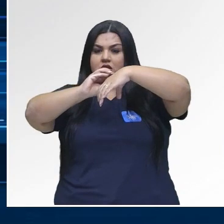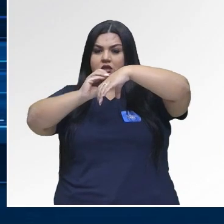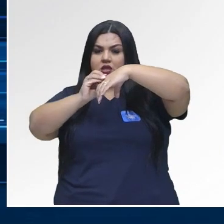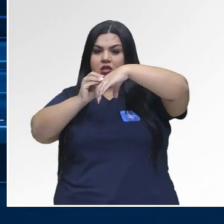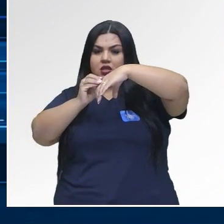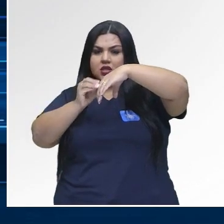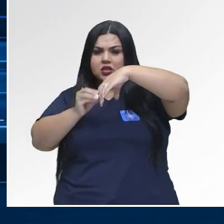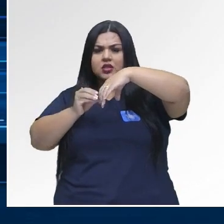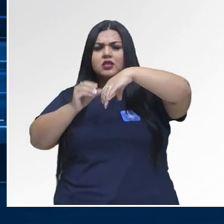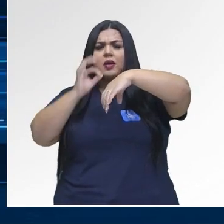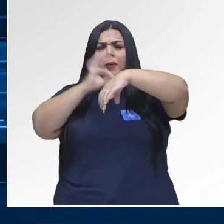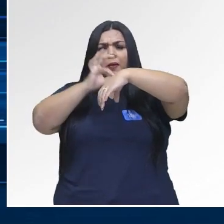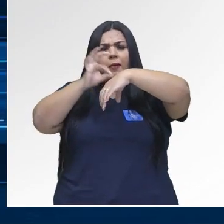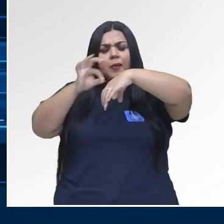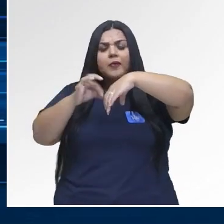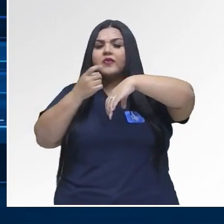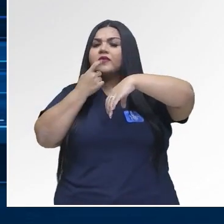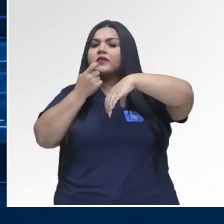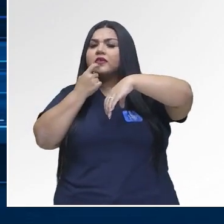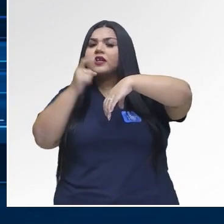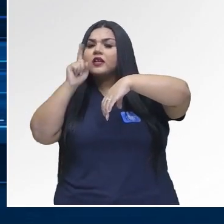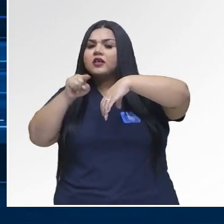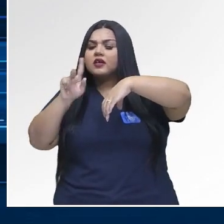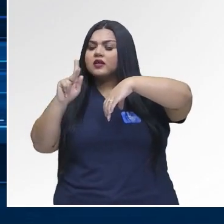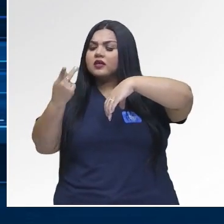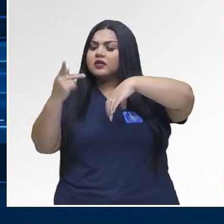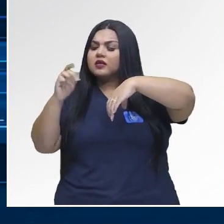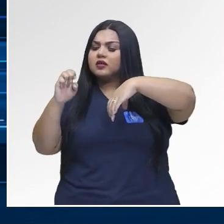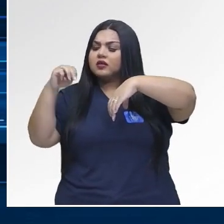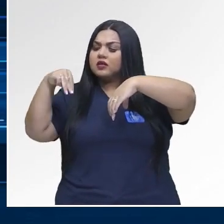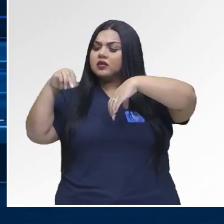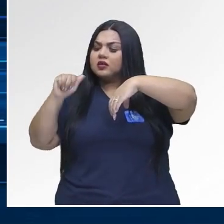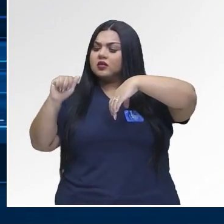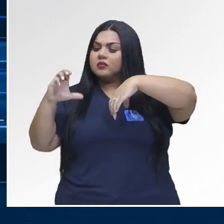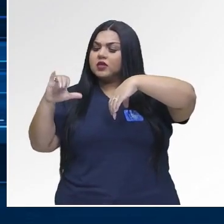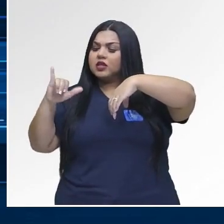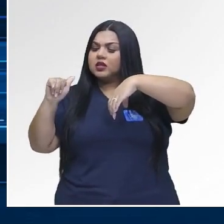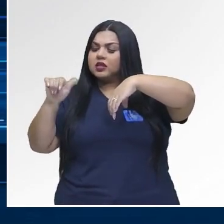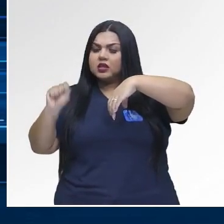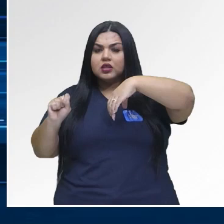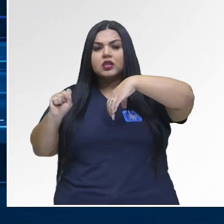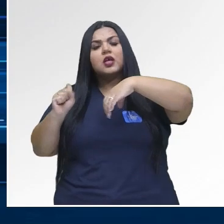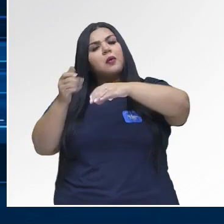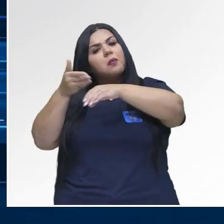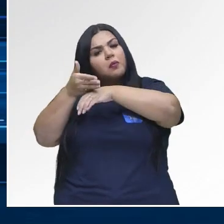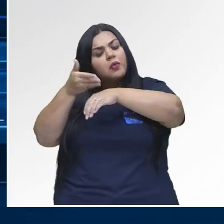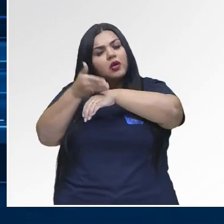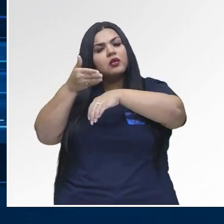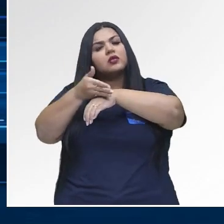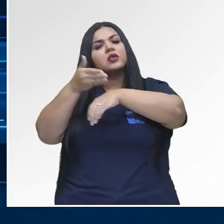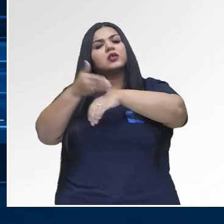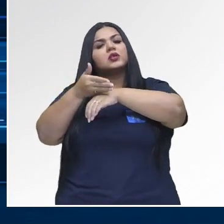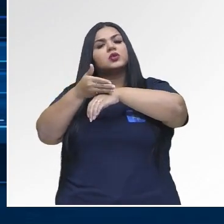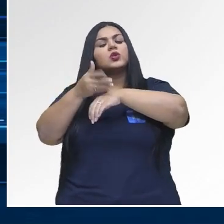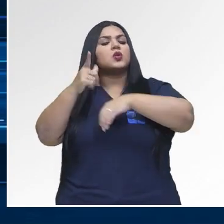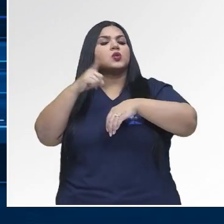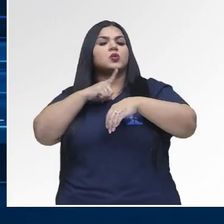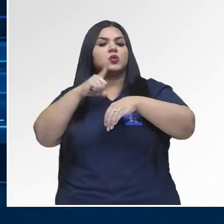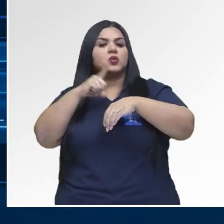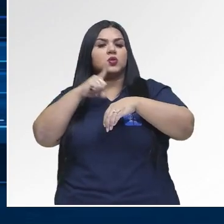pontinhos vermelhos que são as hemácias, tá? Então as hemácias participam aí